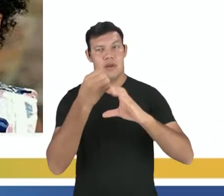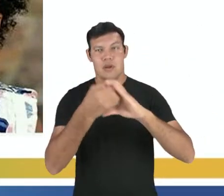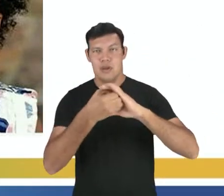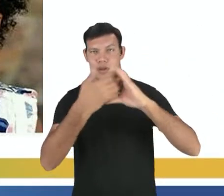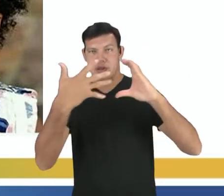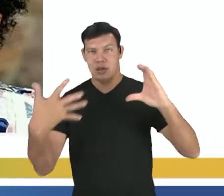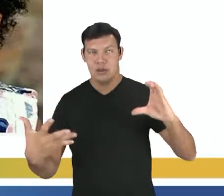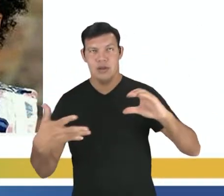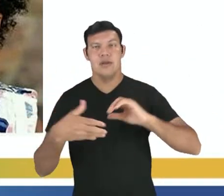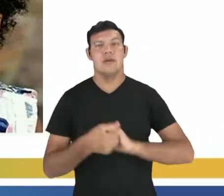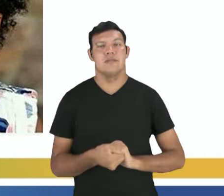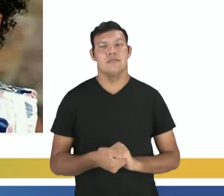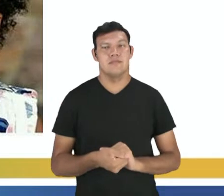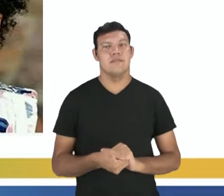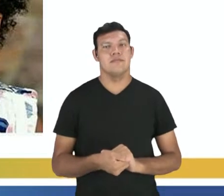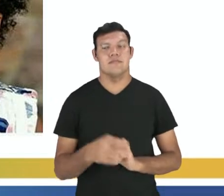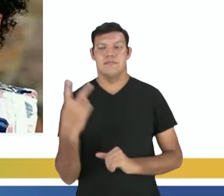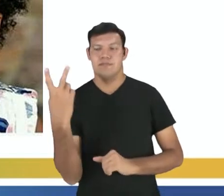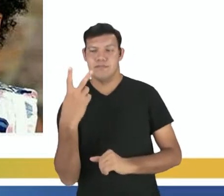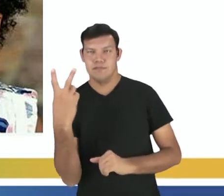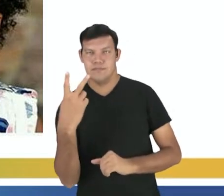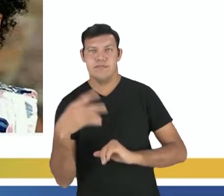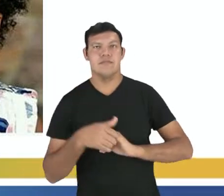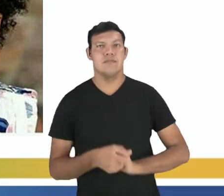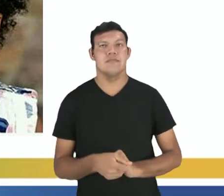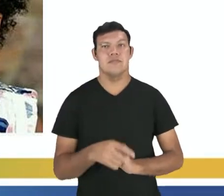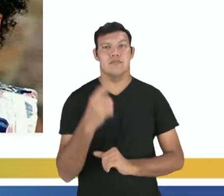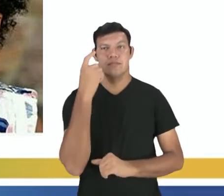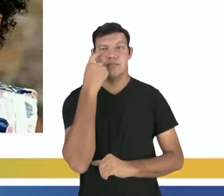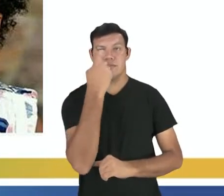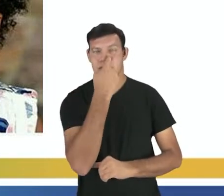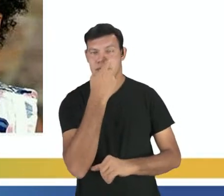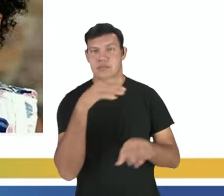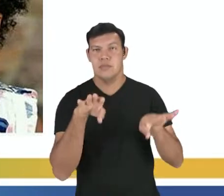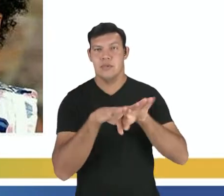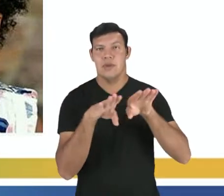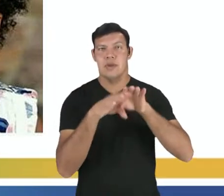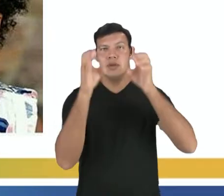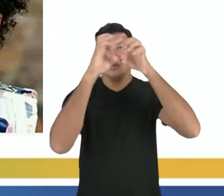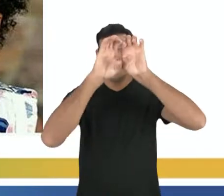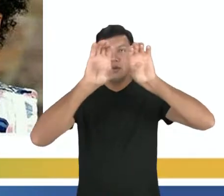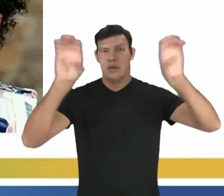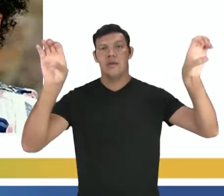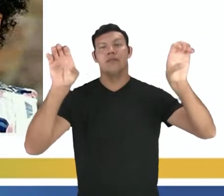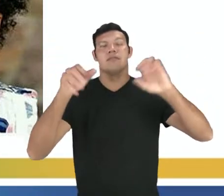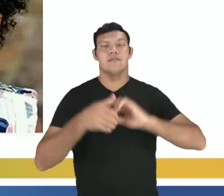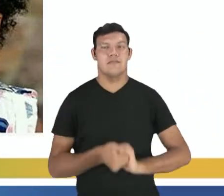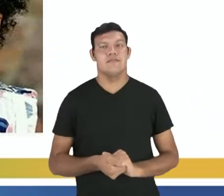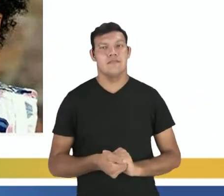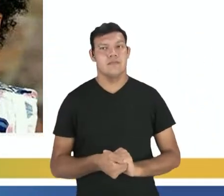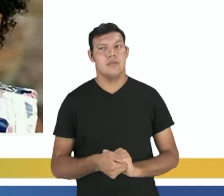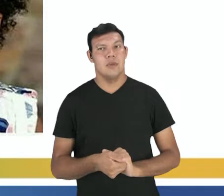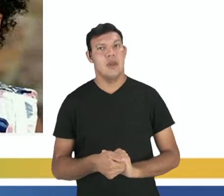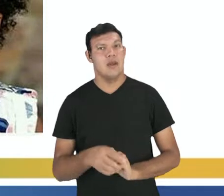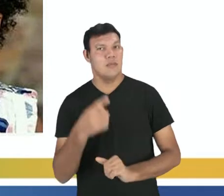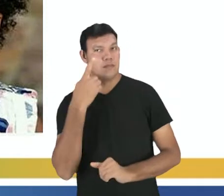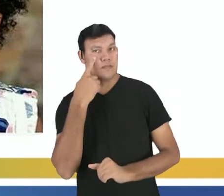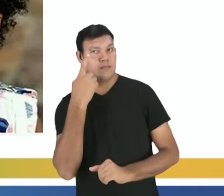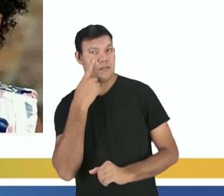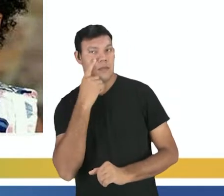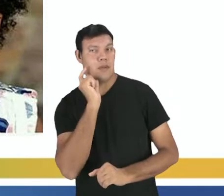característica das duas coisas, né? Dos olhos e do céu. Com a presença da palavra like,